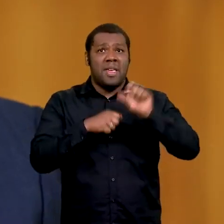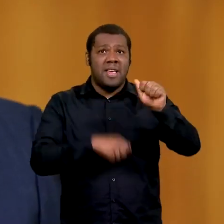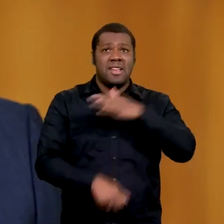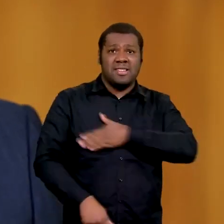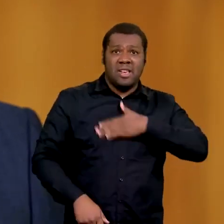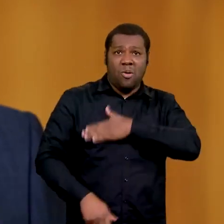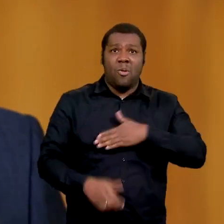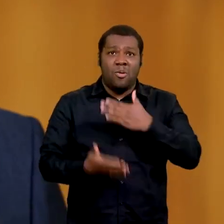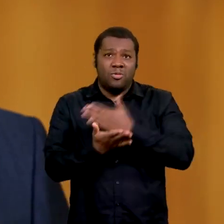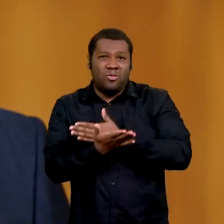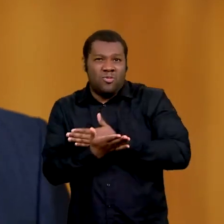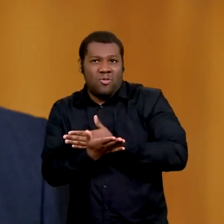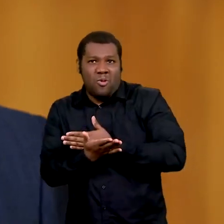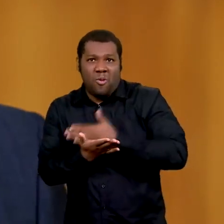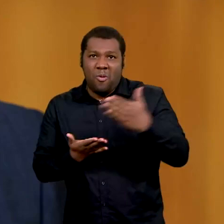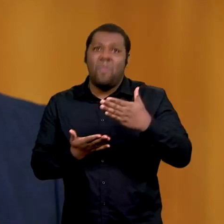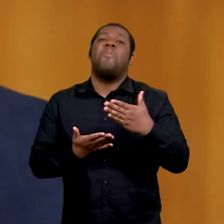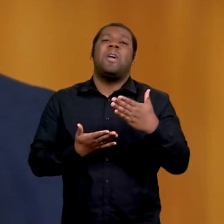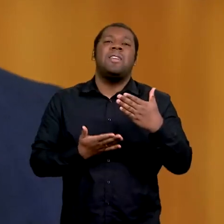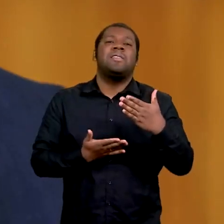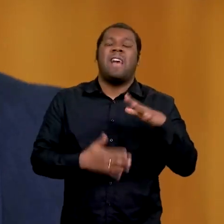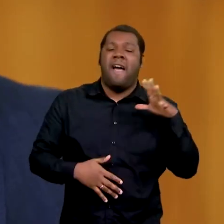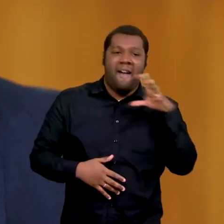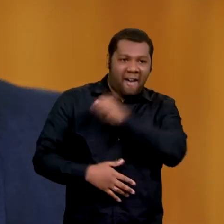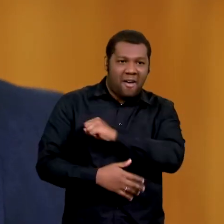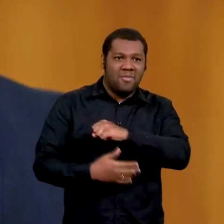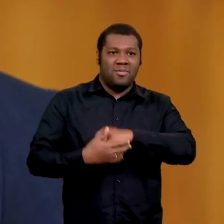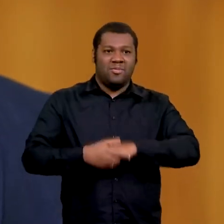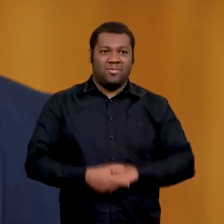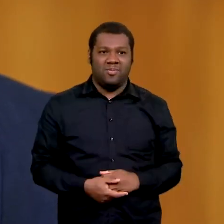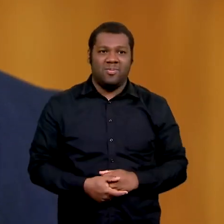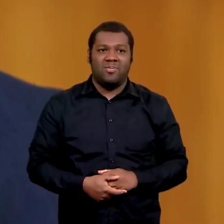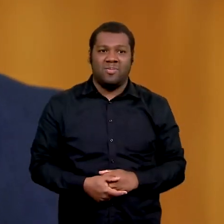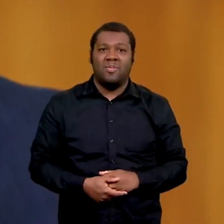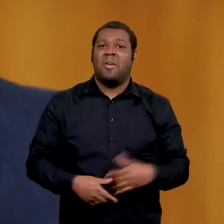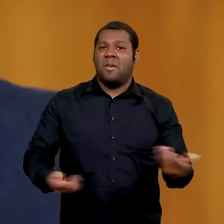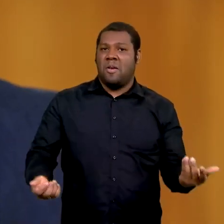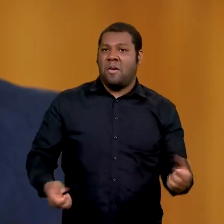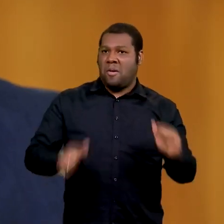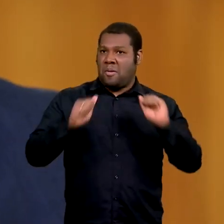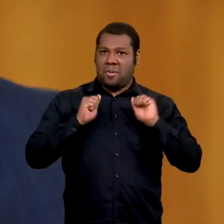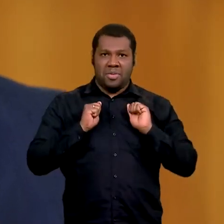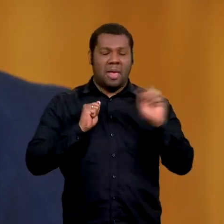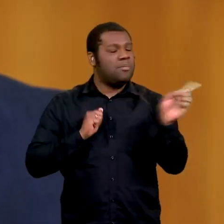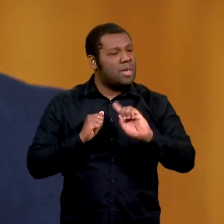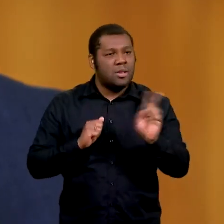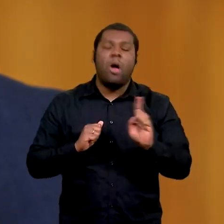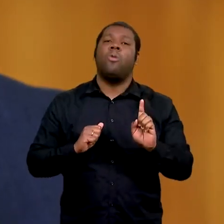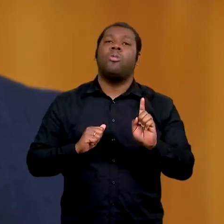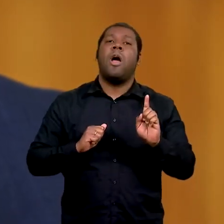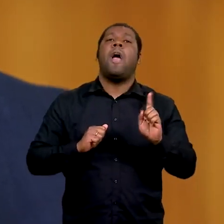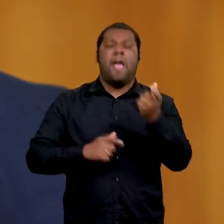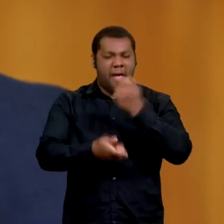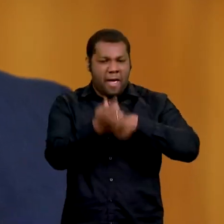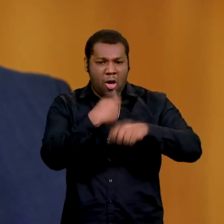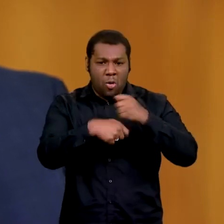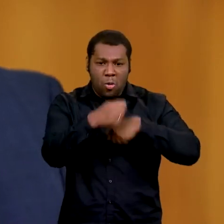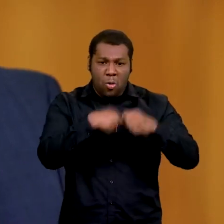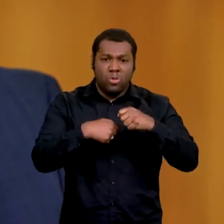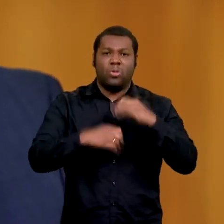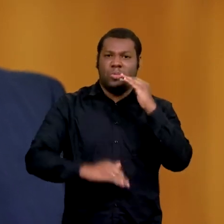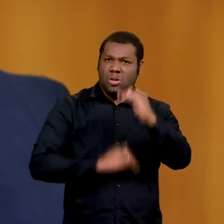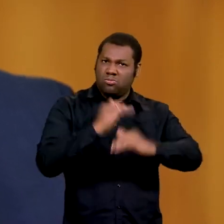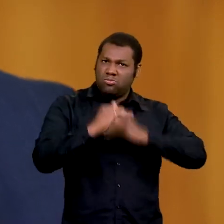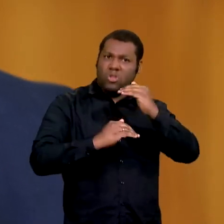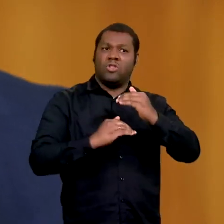a 100 por hora a gente não vai dar mole não a economia vai voltar a crescer eu quero falar isso olhando na